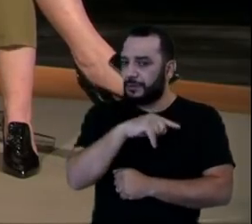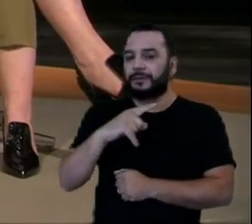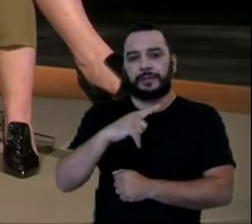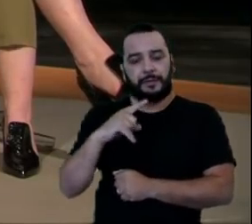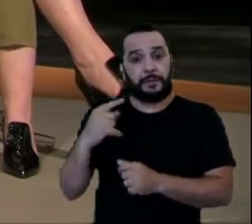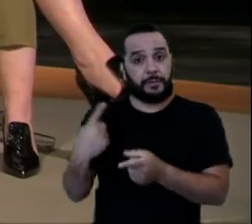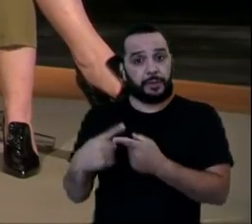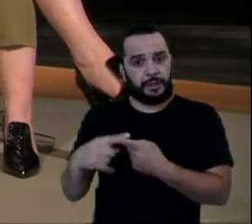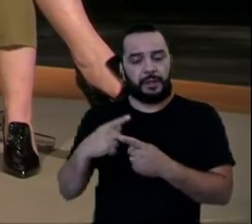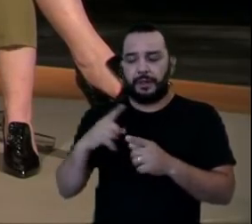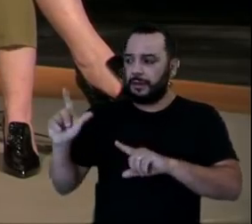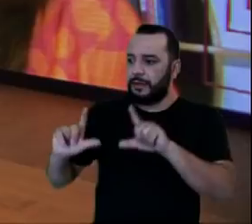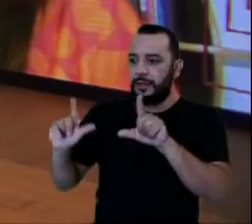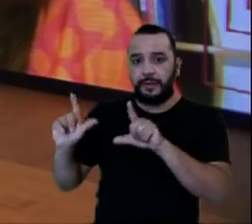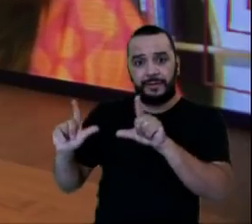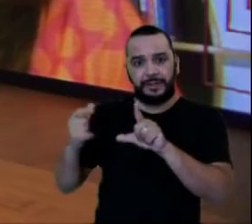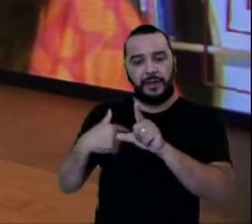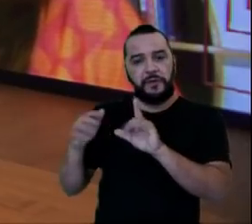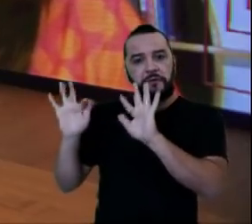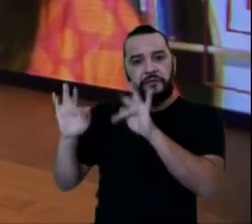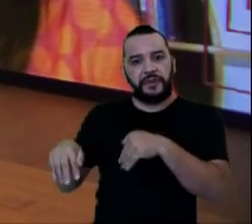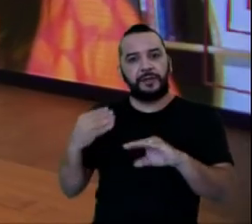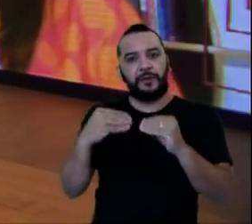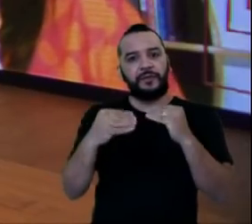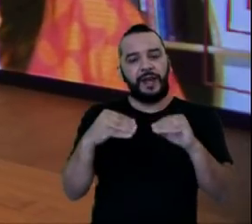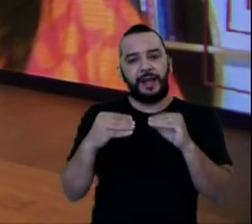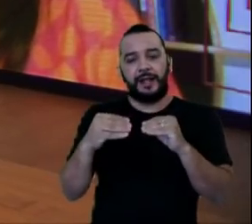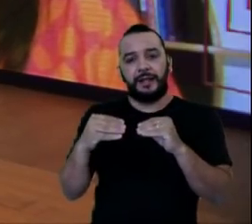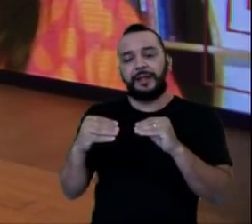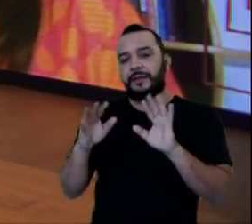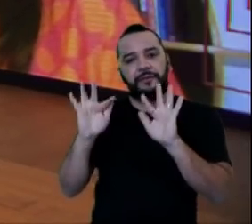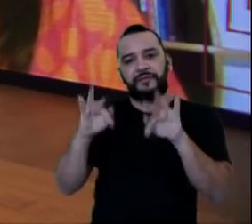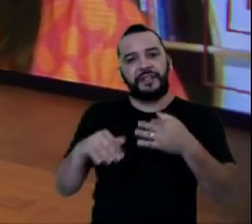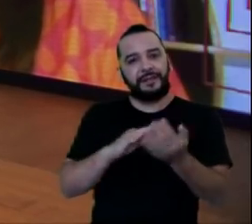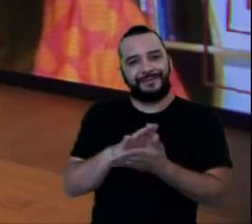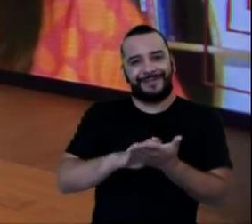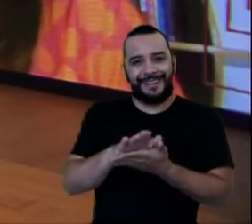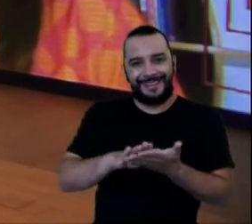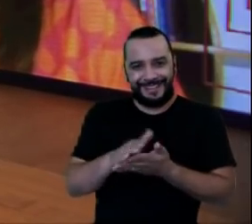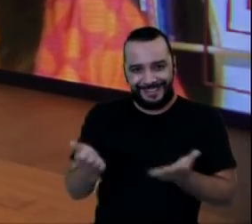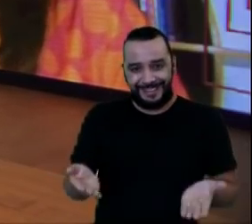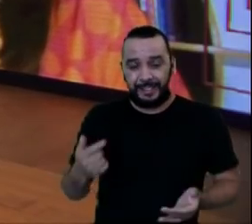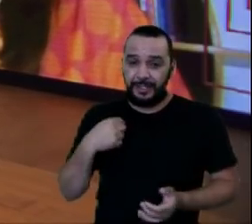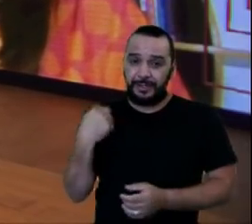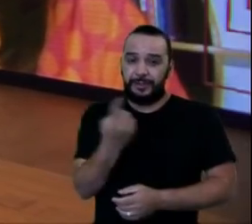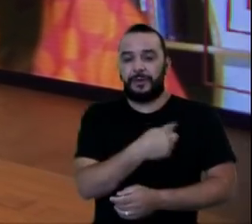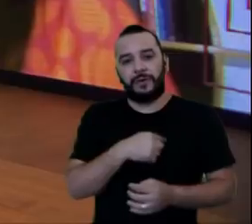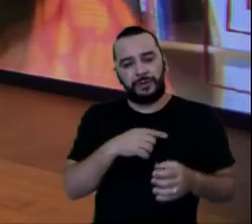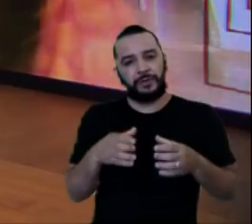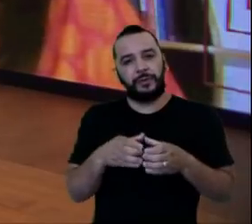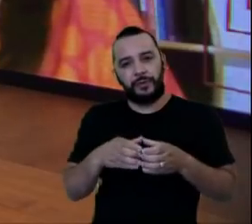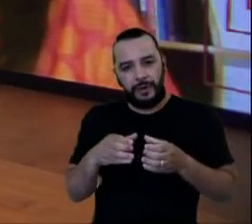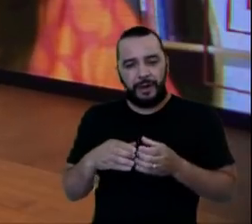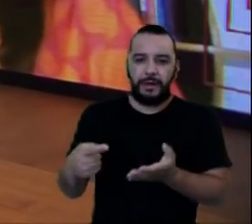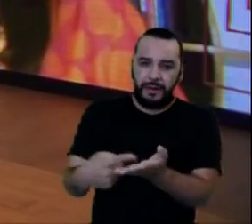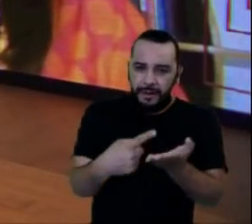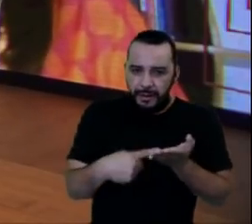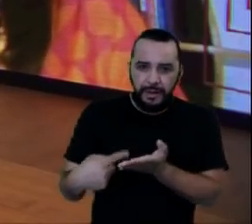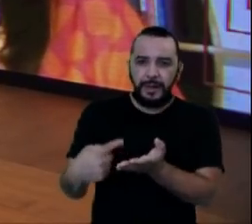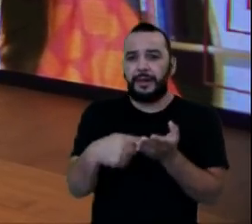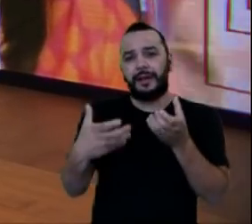aprendeu a trabalhar de todas as maneiras, com boas condições técnicas e sem boas condições técnicas também.